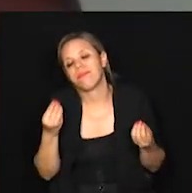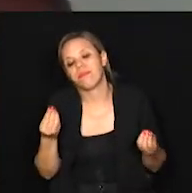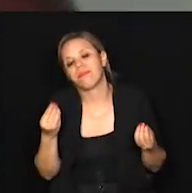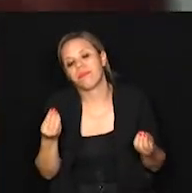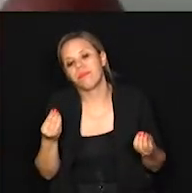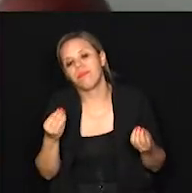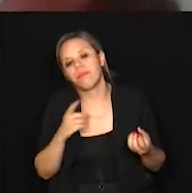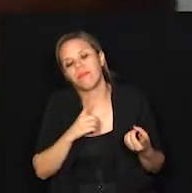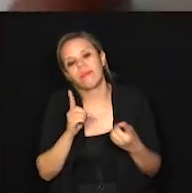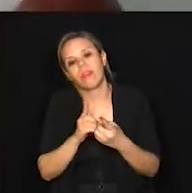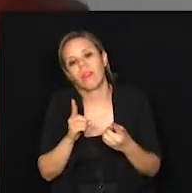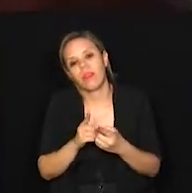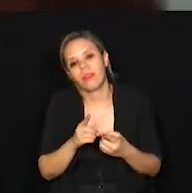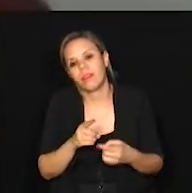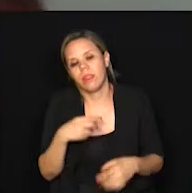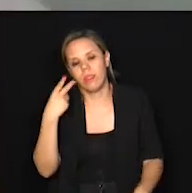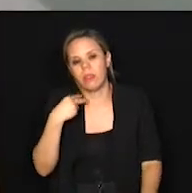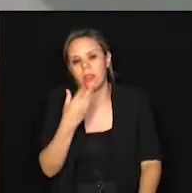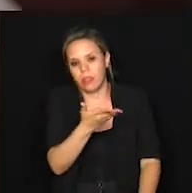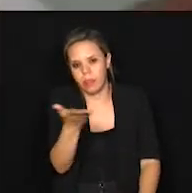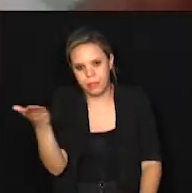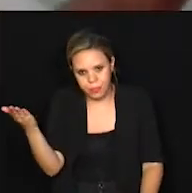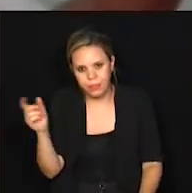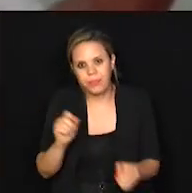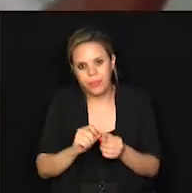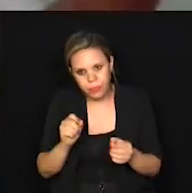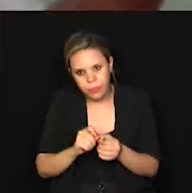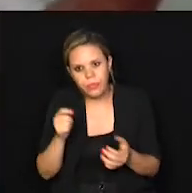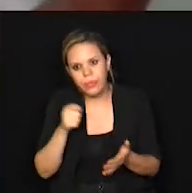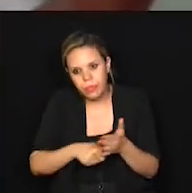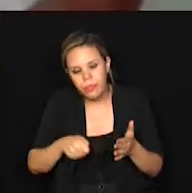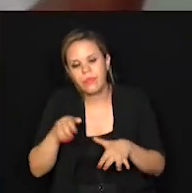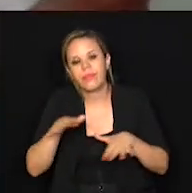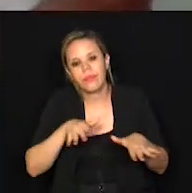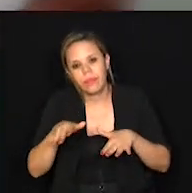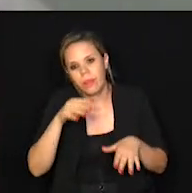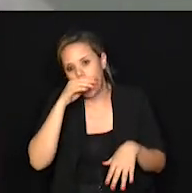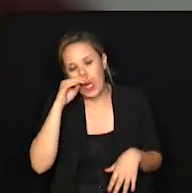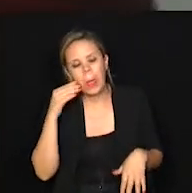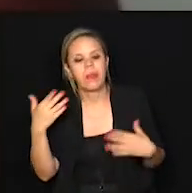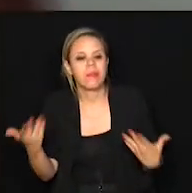aconteceu, porque também preocupa a saúde mental